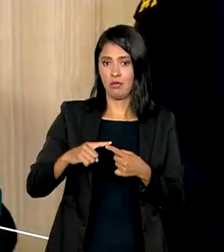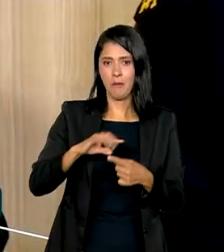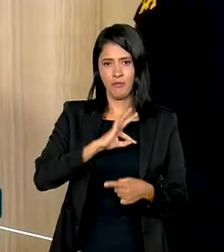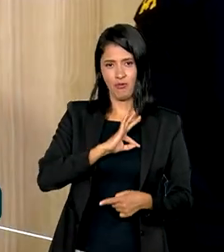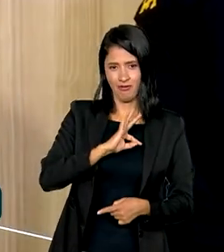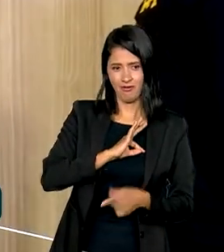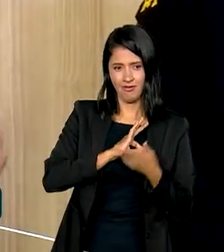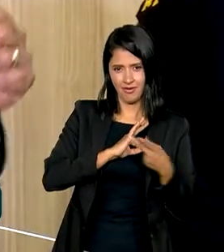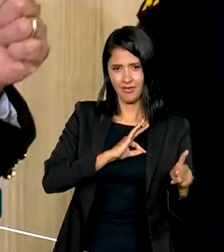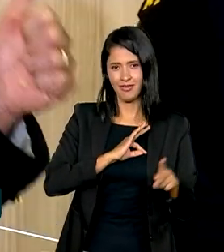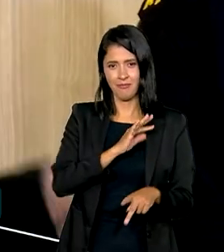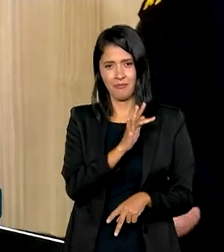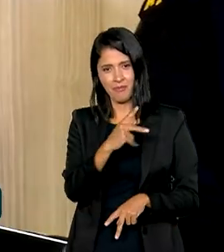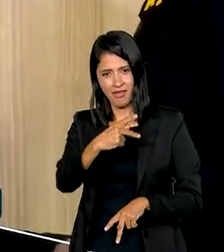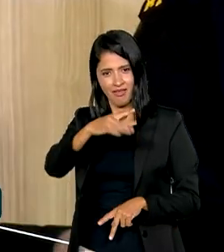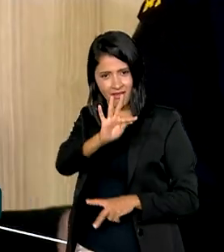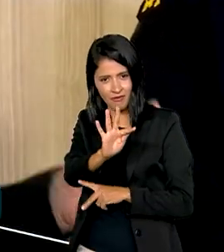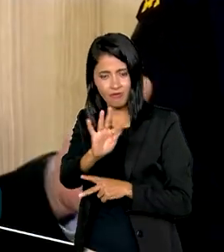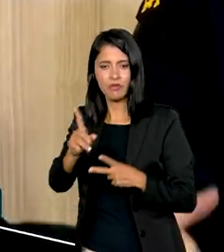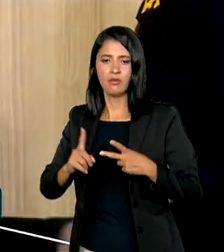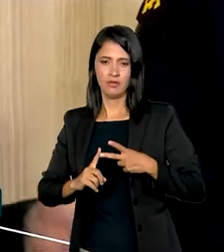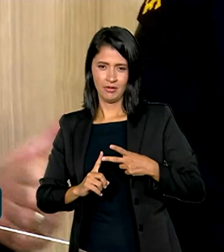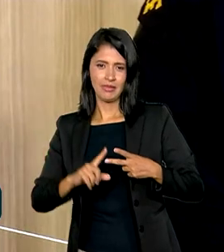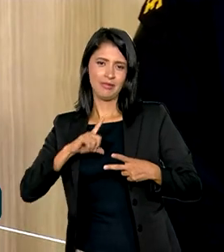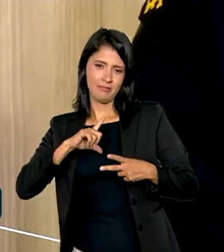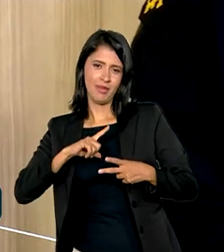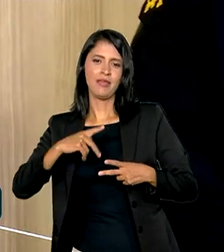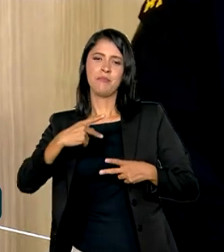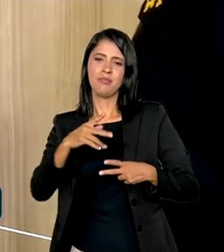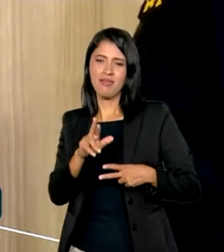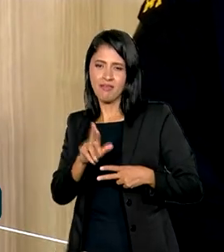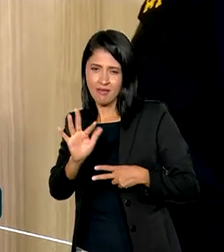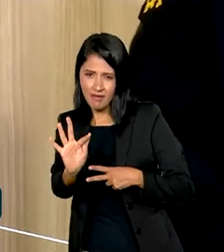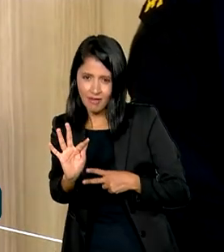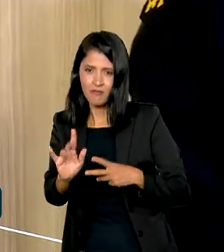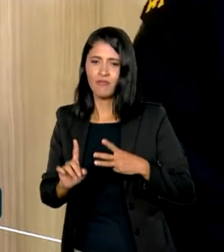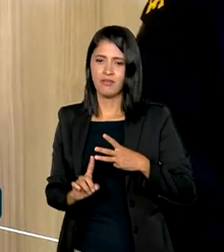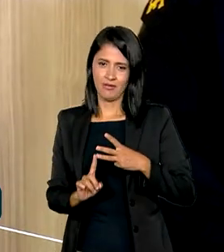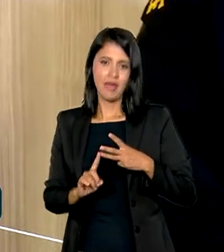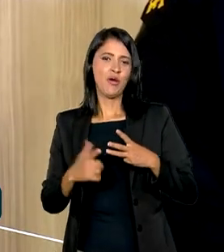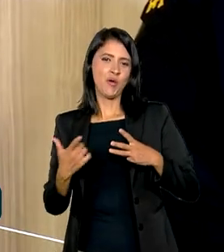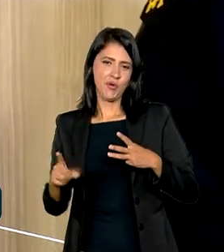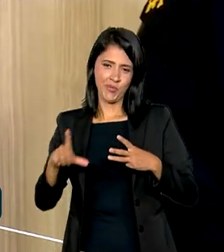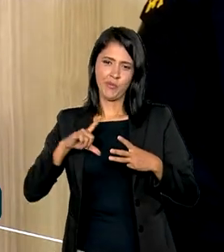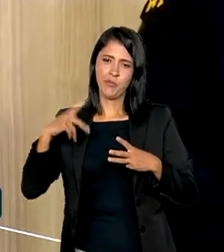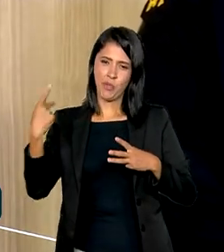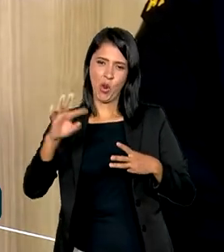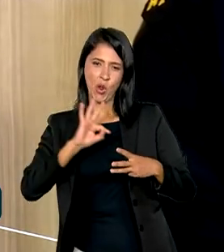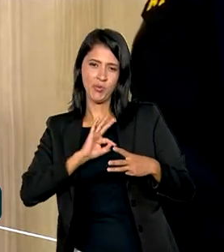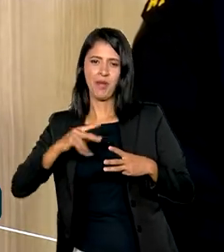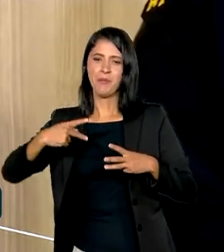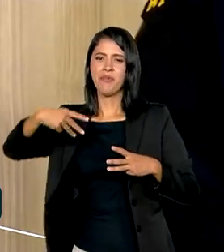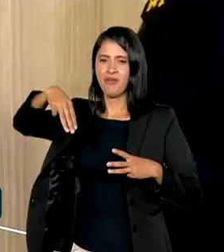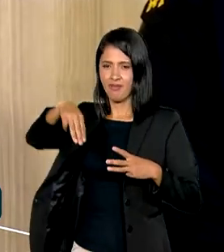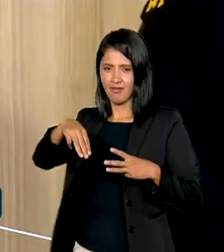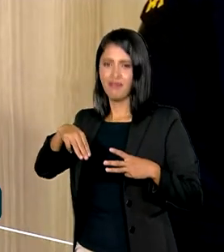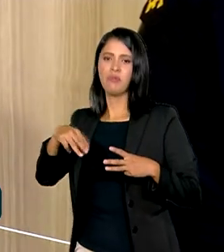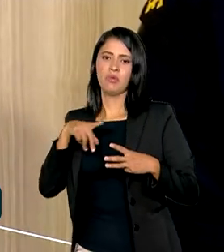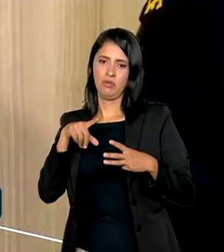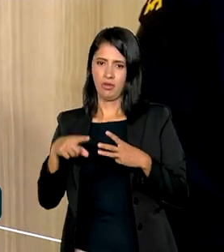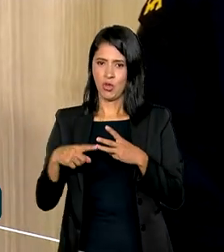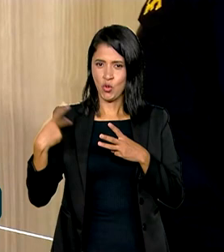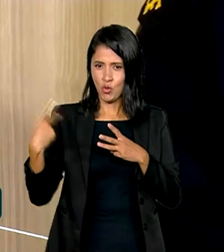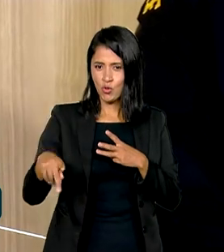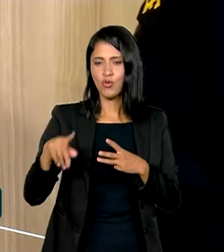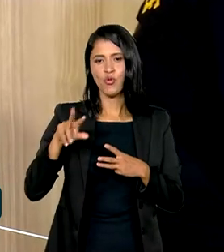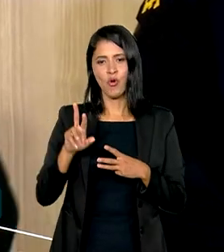Polícia Federal, uma Polícia Rodoviária Federal, as polícias militares, não apenas do